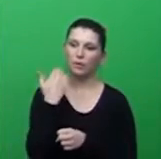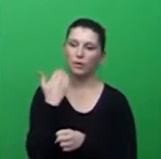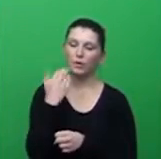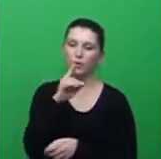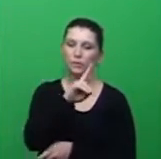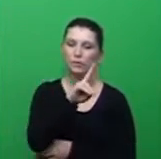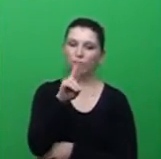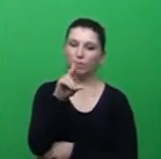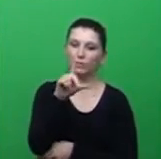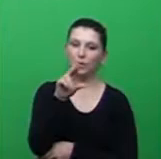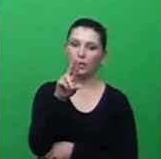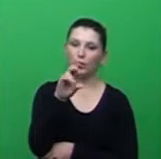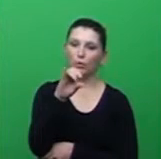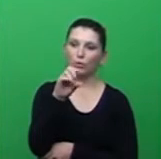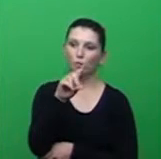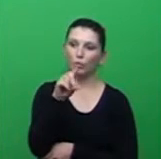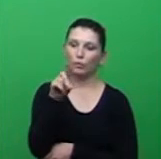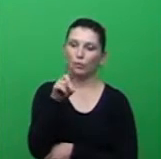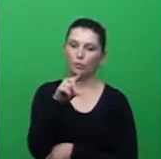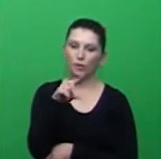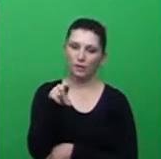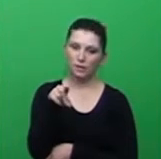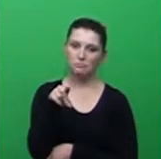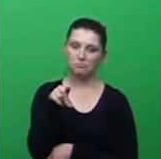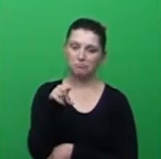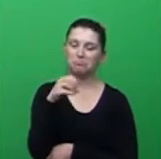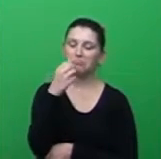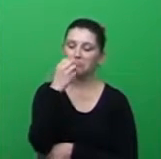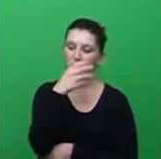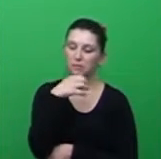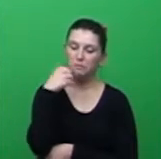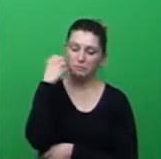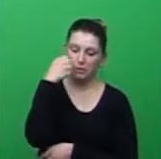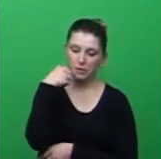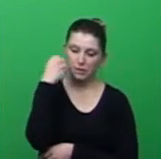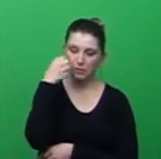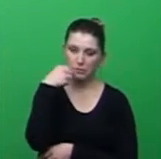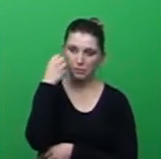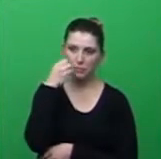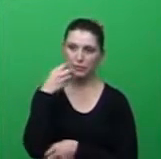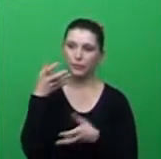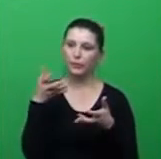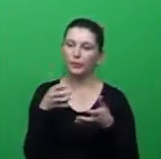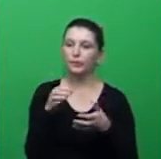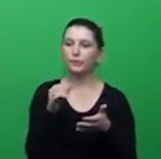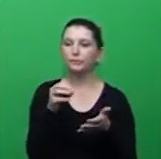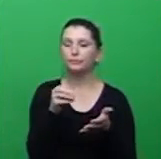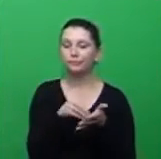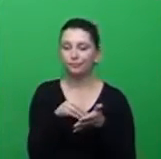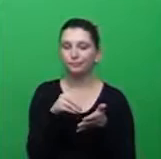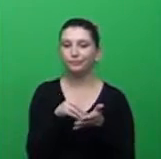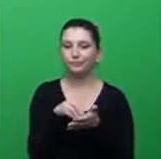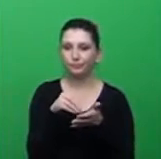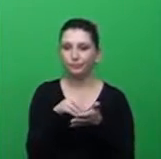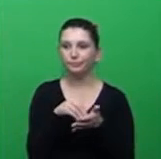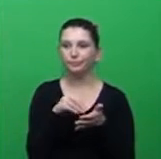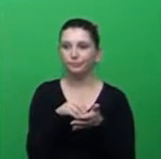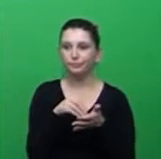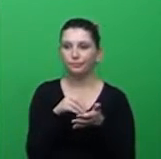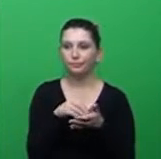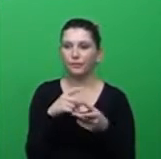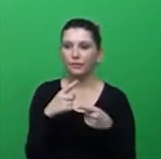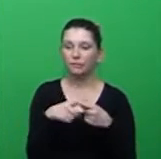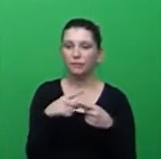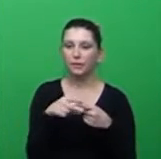Silveira. Grande liderança, senador, que com certeza hoje está fazendo muita falta lá no Senado Federal. Porque se estivesse lá,